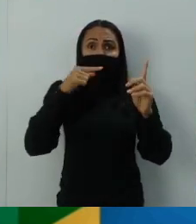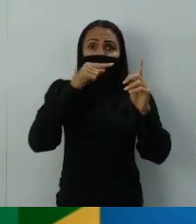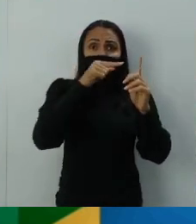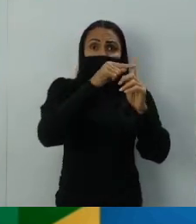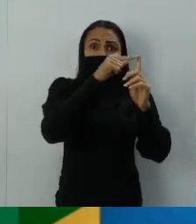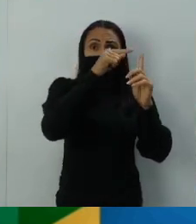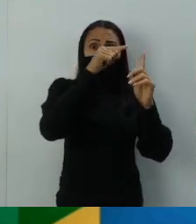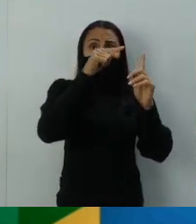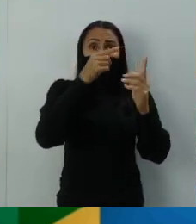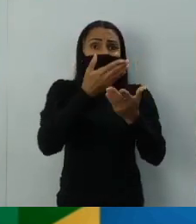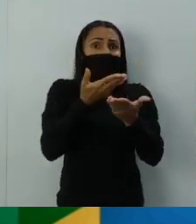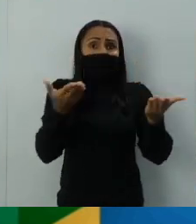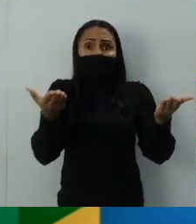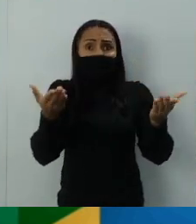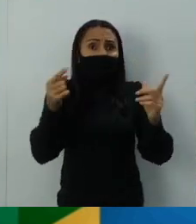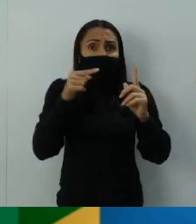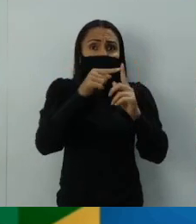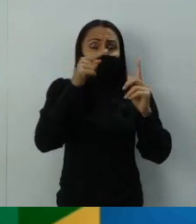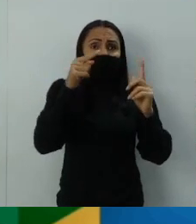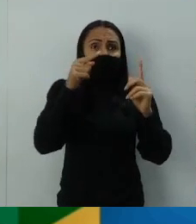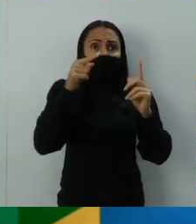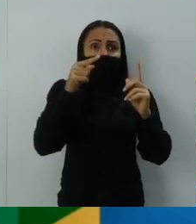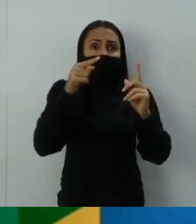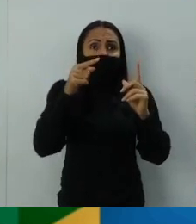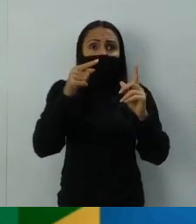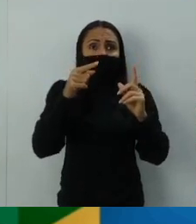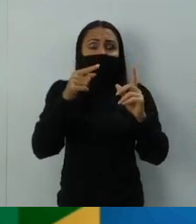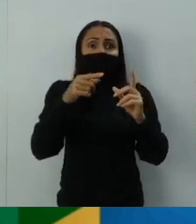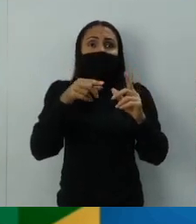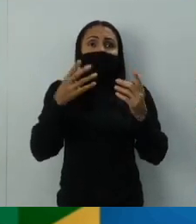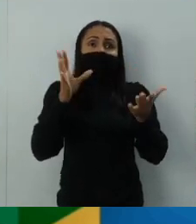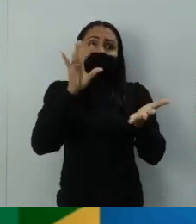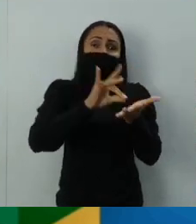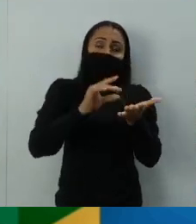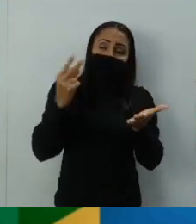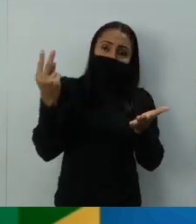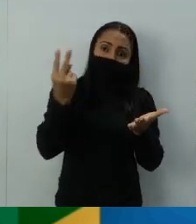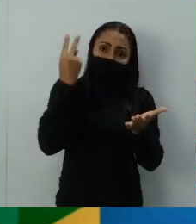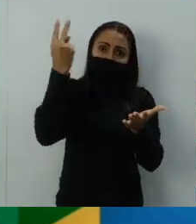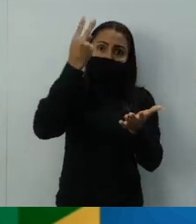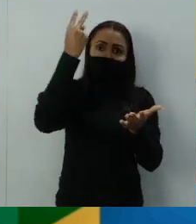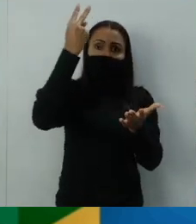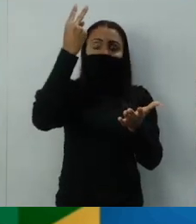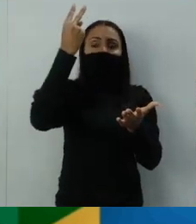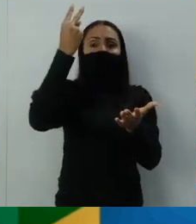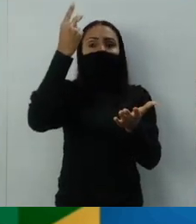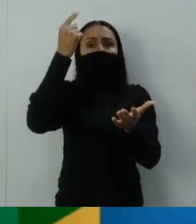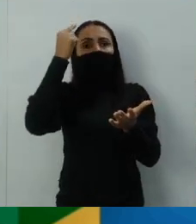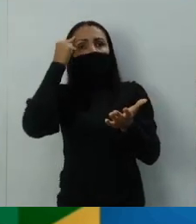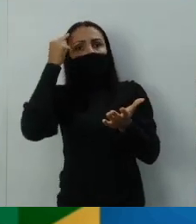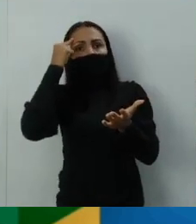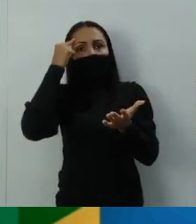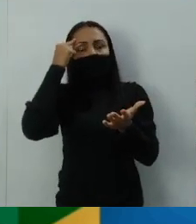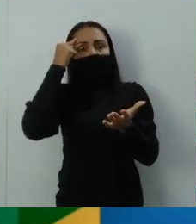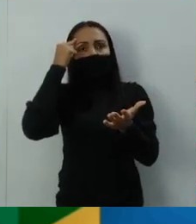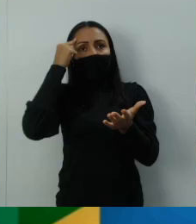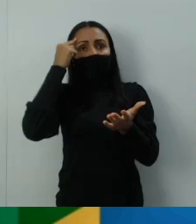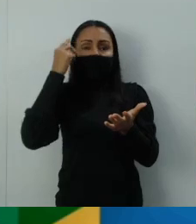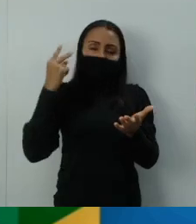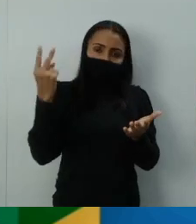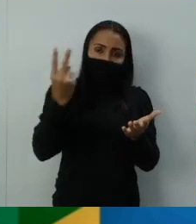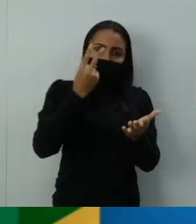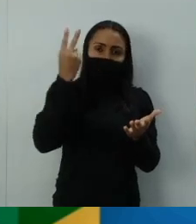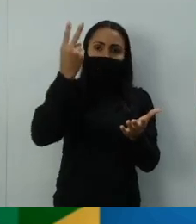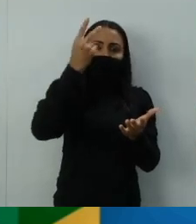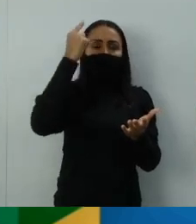esse? É estabelecer valores e pensamentos. São os valores e pensamentos que são